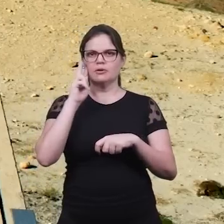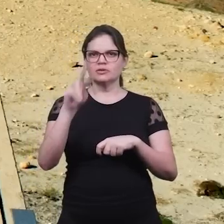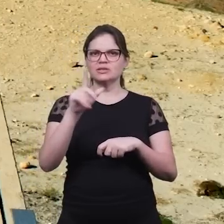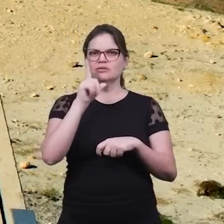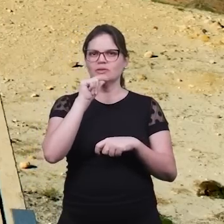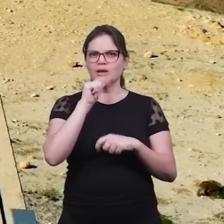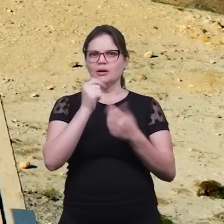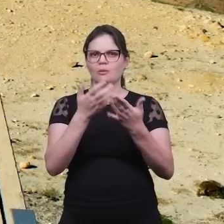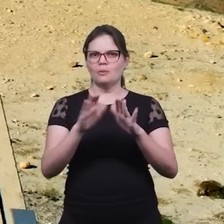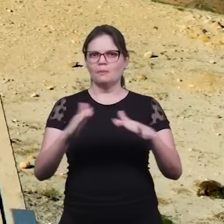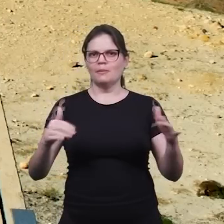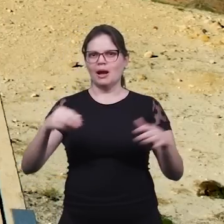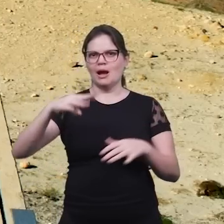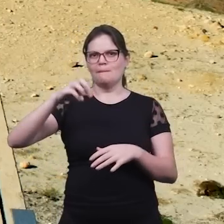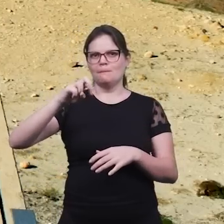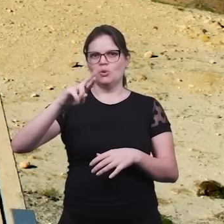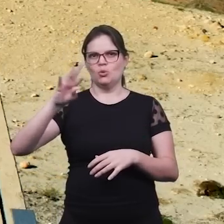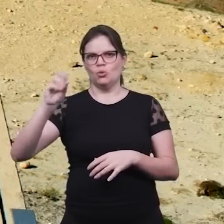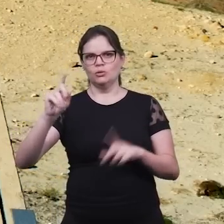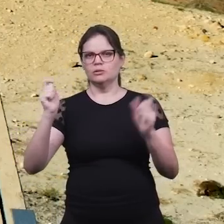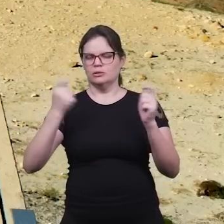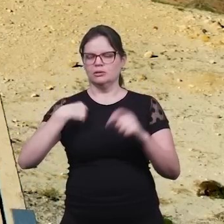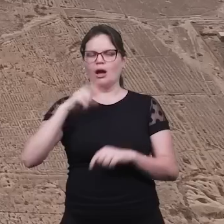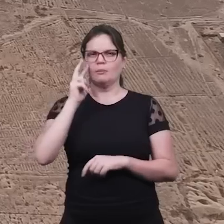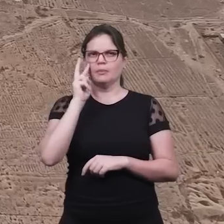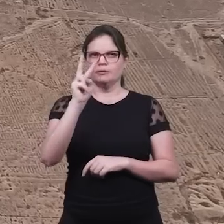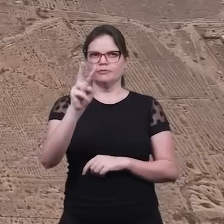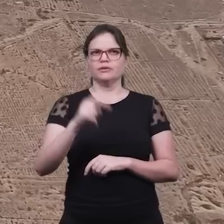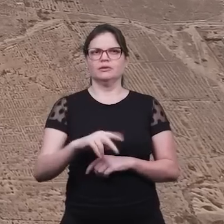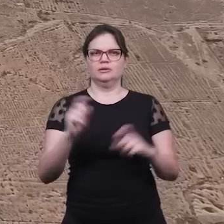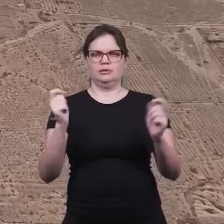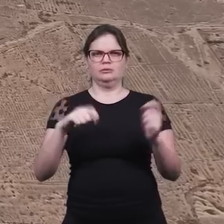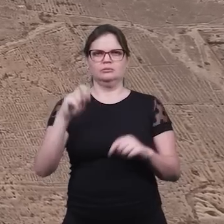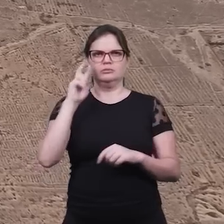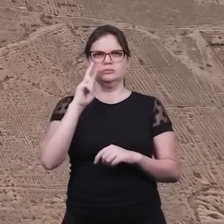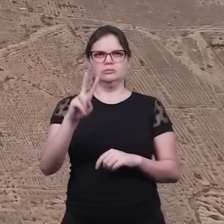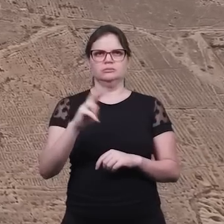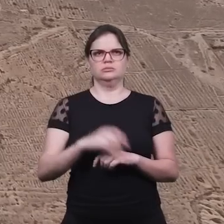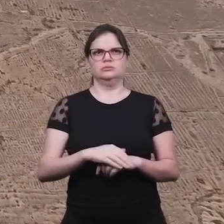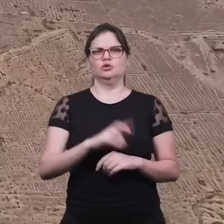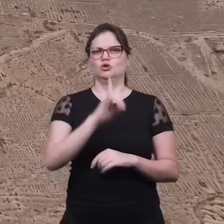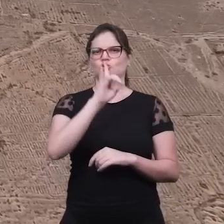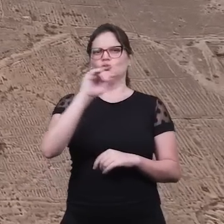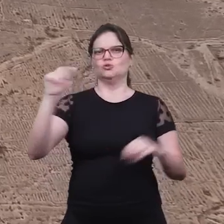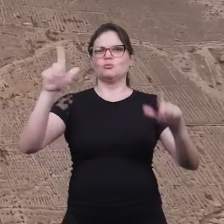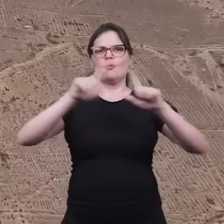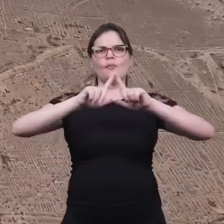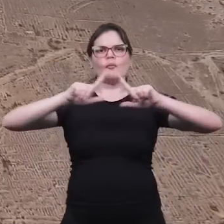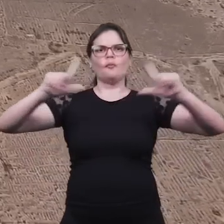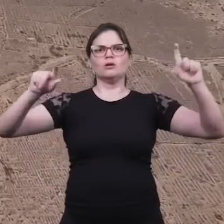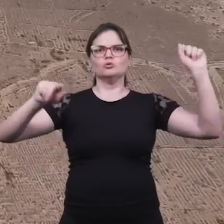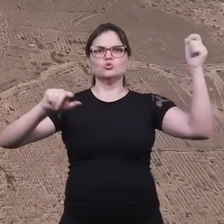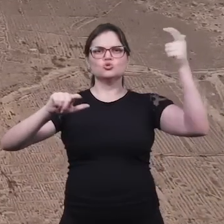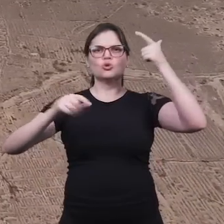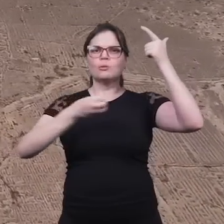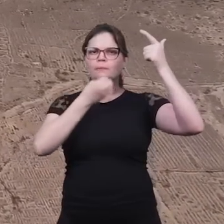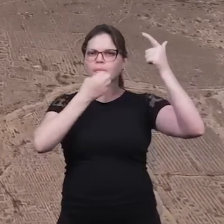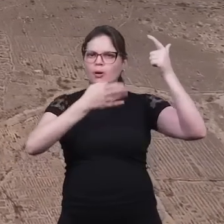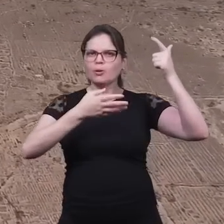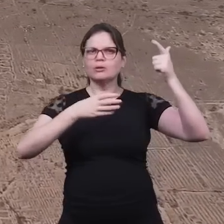Oliveiras, o Rio Jordão, Mar Morto, Jericó à direita. Isso. E